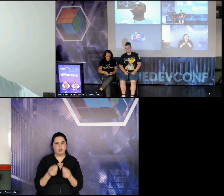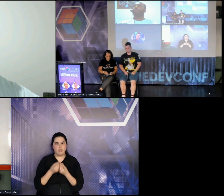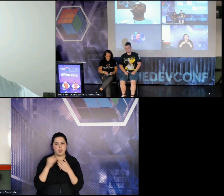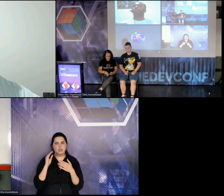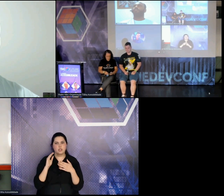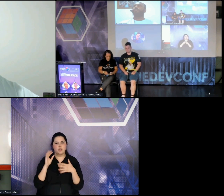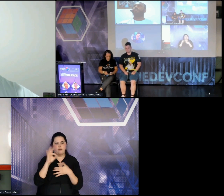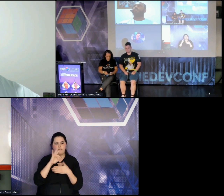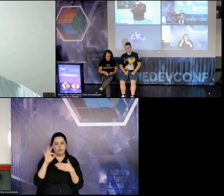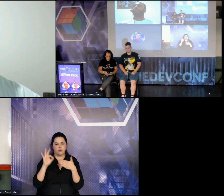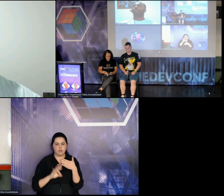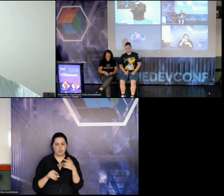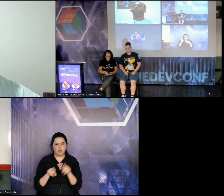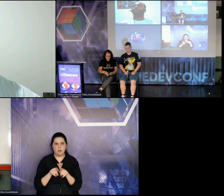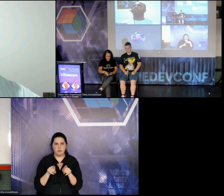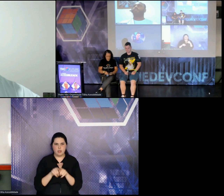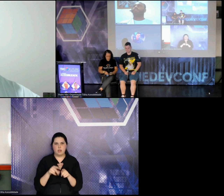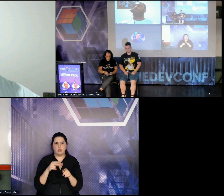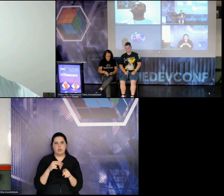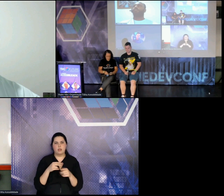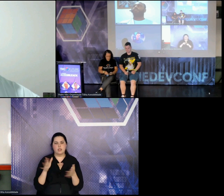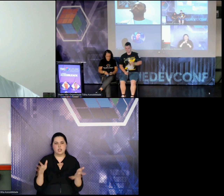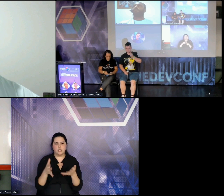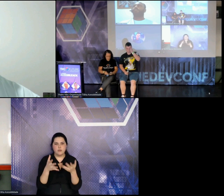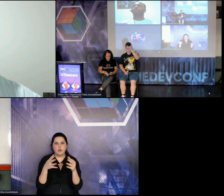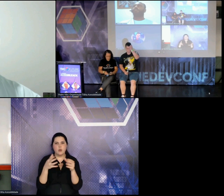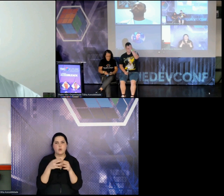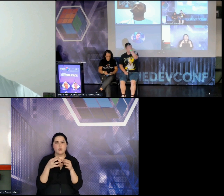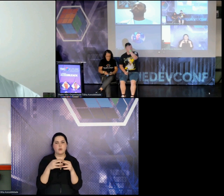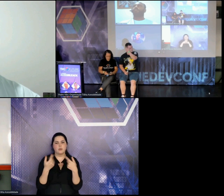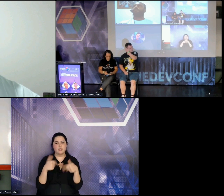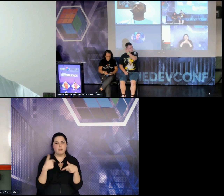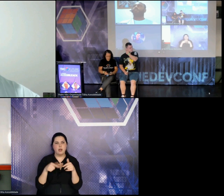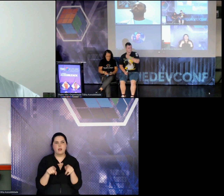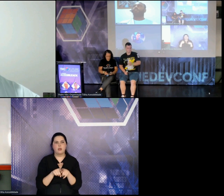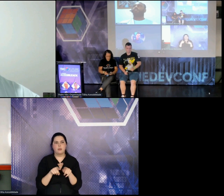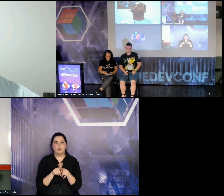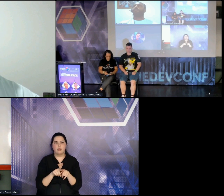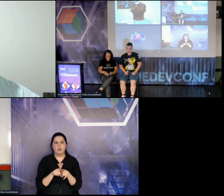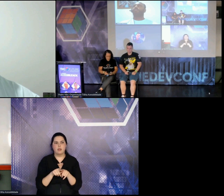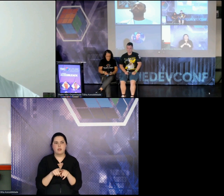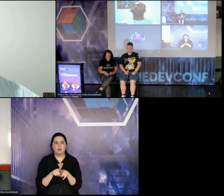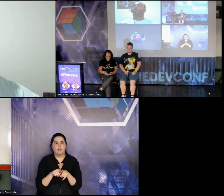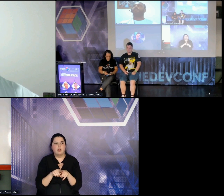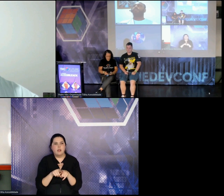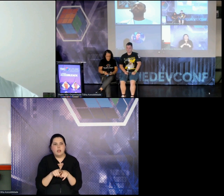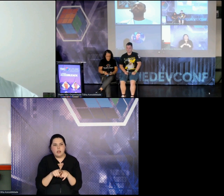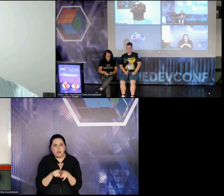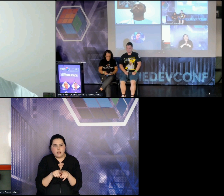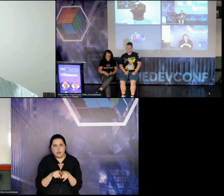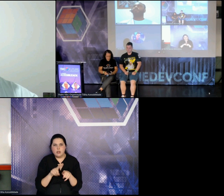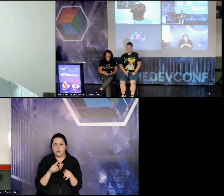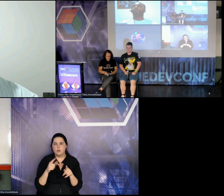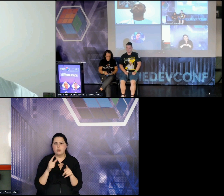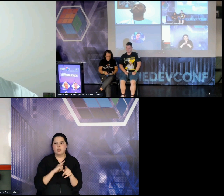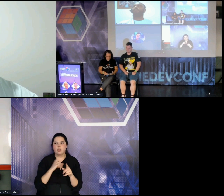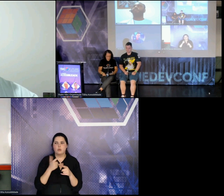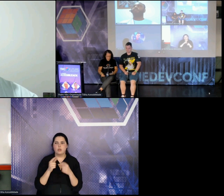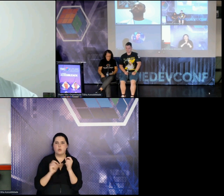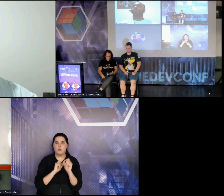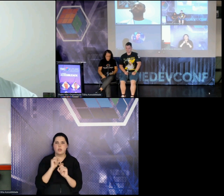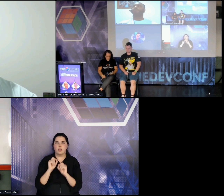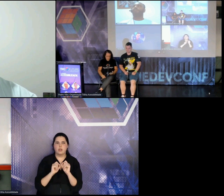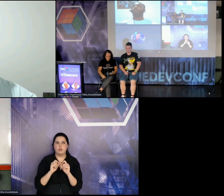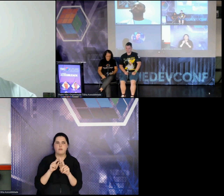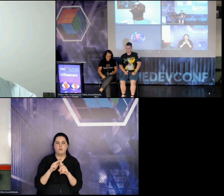front-end aqui, né? Então, incentivar mesmo o time, a gente não promover mecanismos para dar